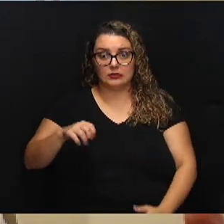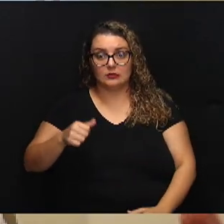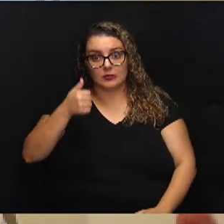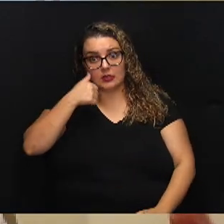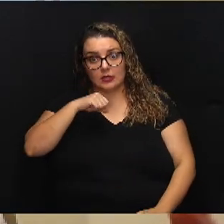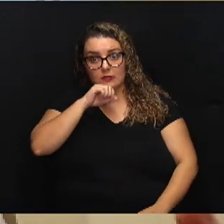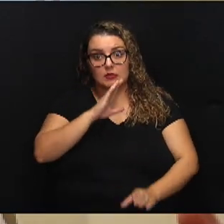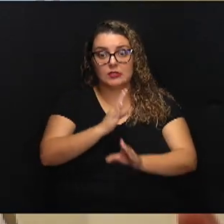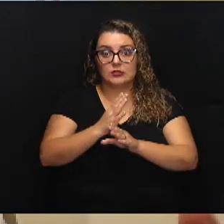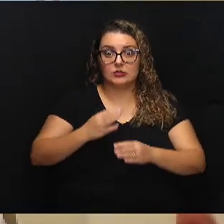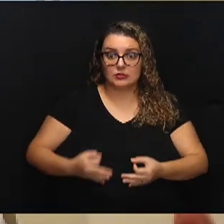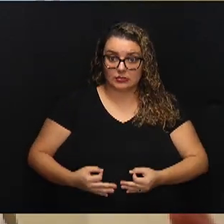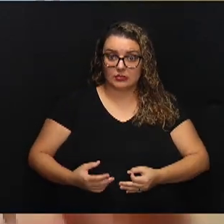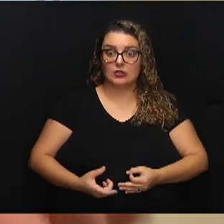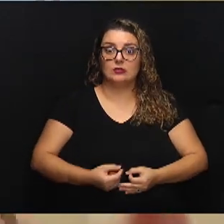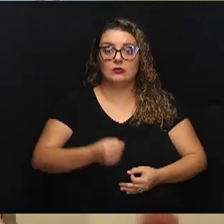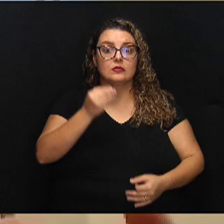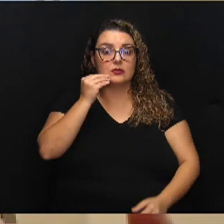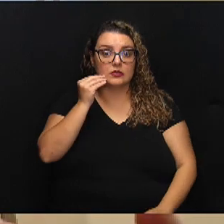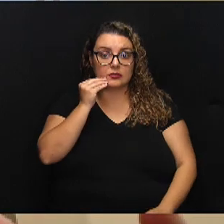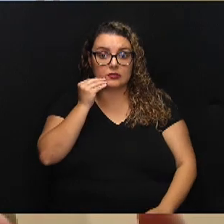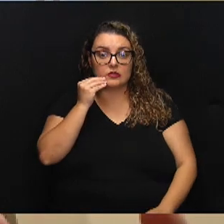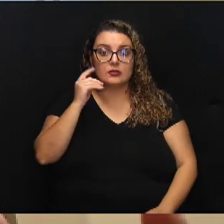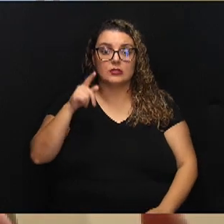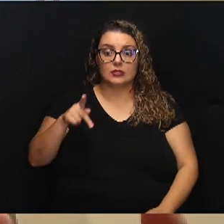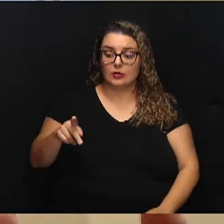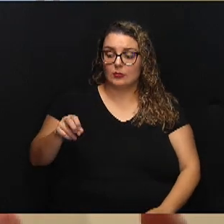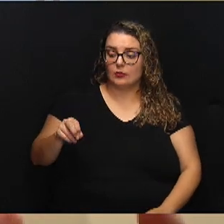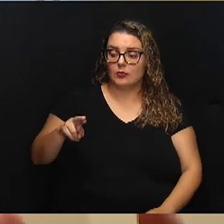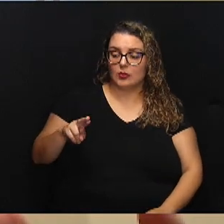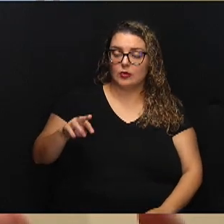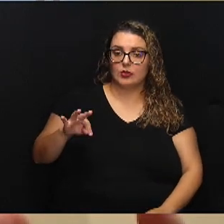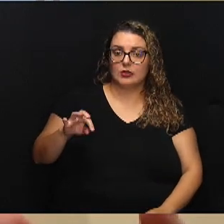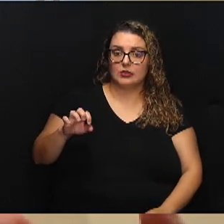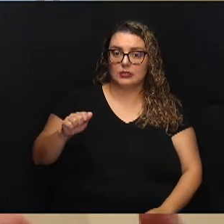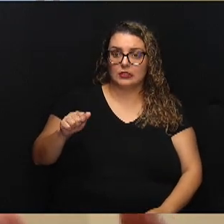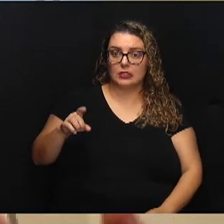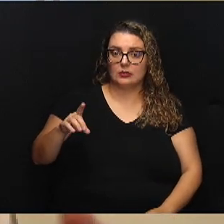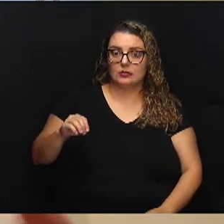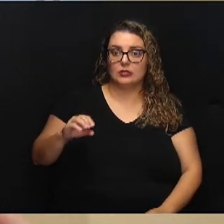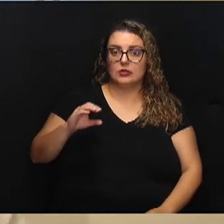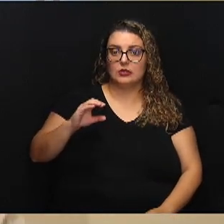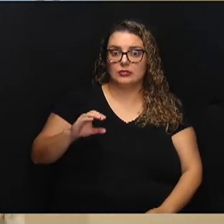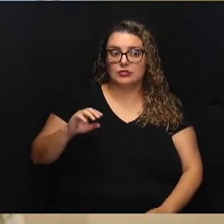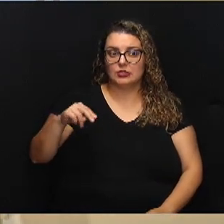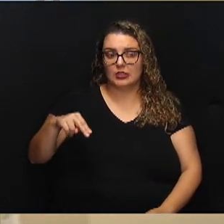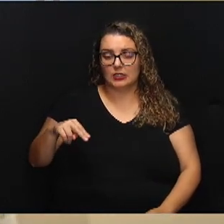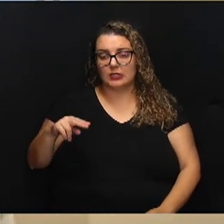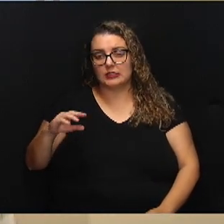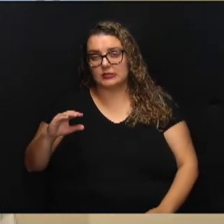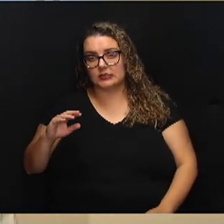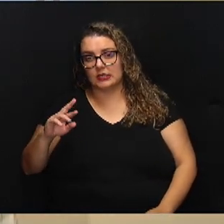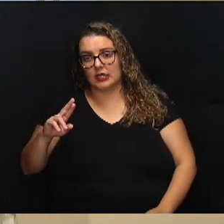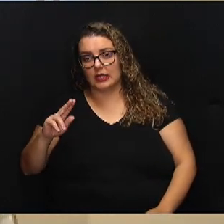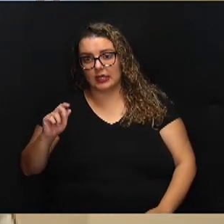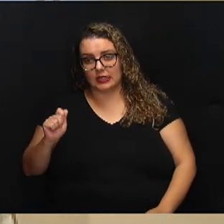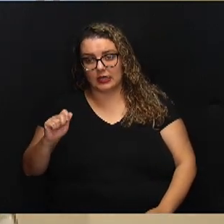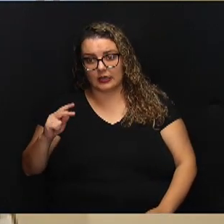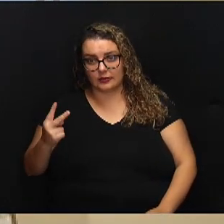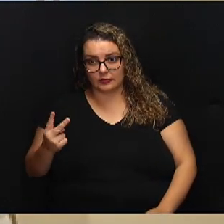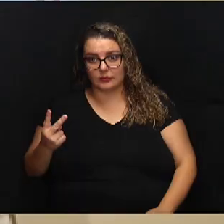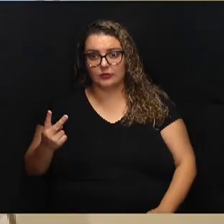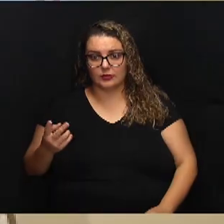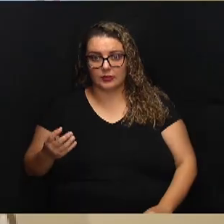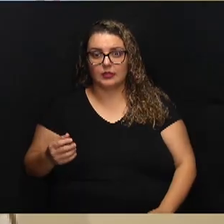descobriu um câncer, fez a testagem e era portadora do gene BRCA2, se eu não me engano. A Angelina fez a testagem por